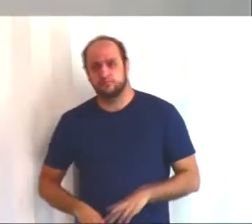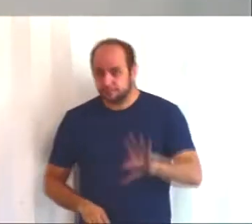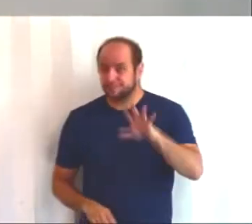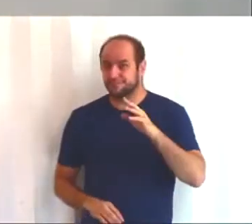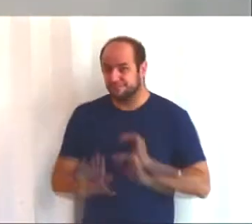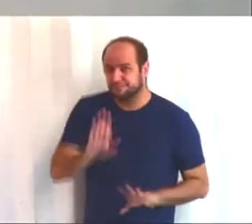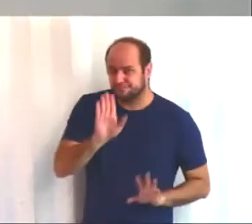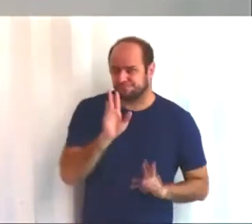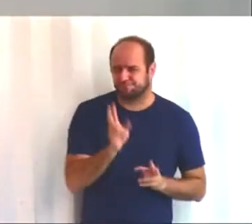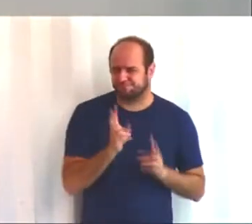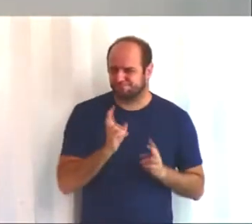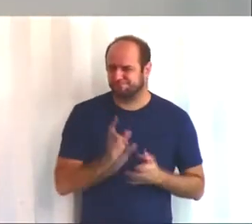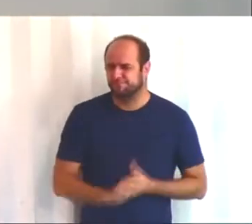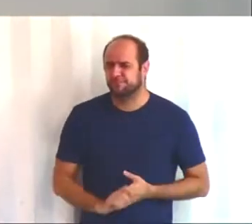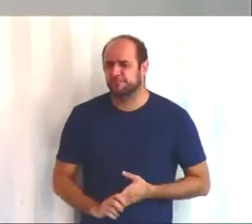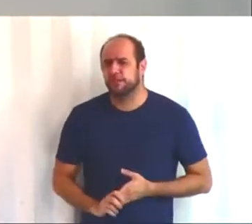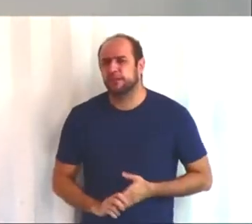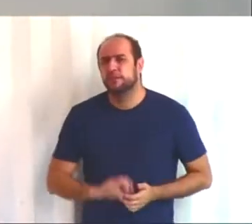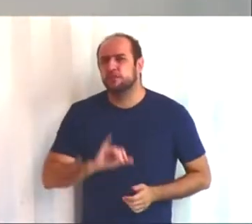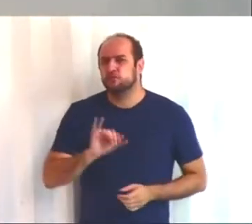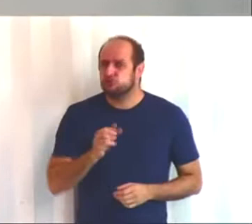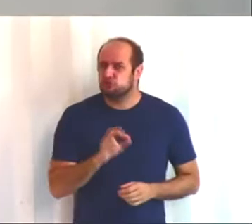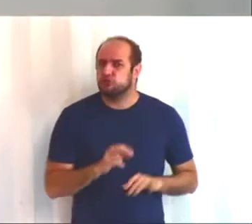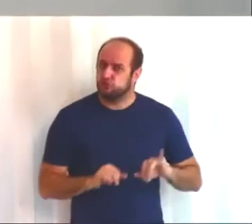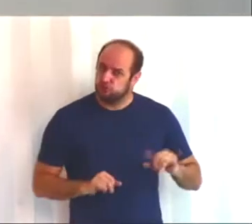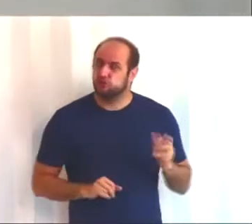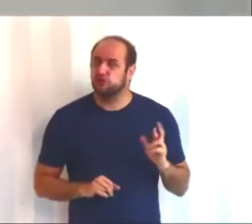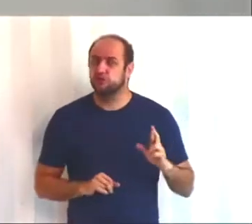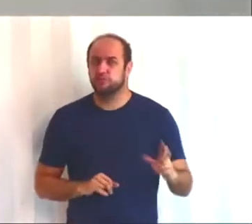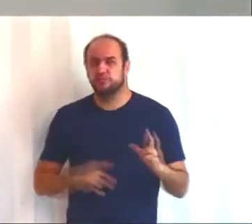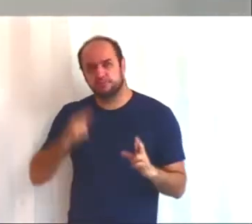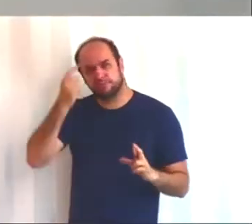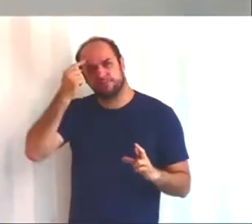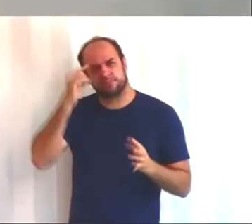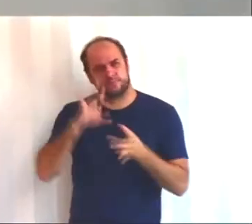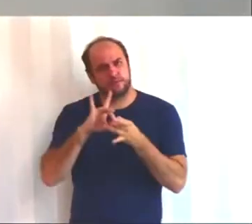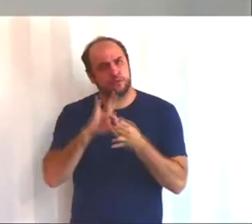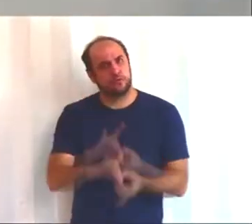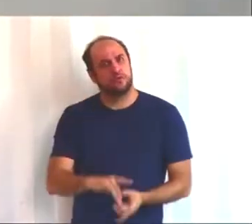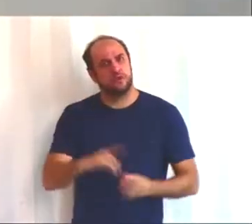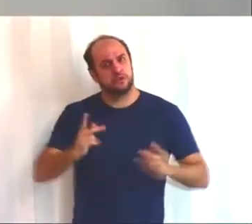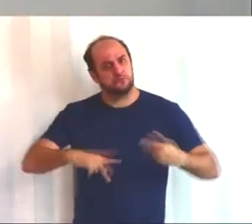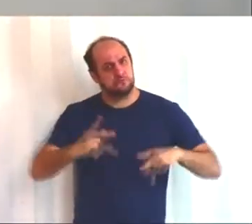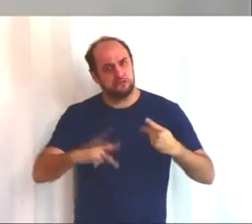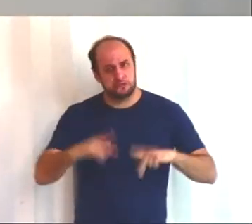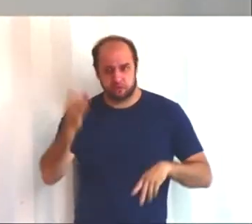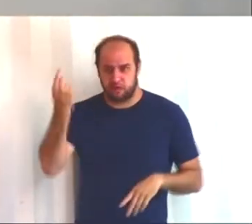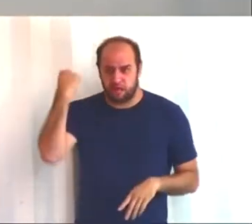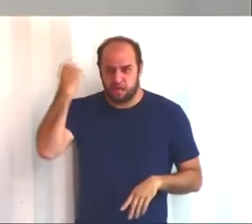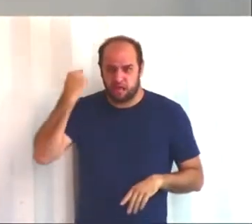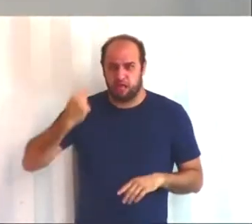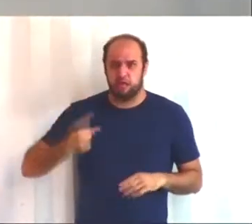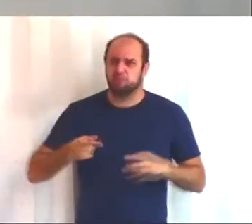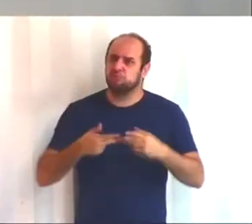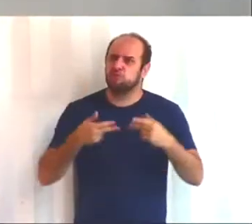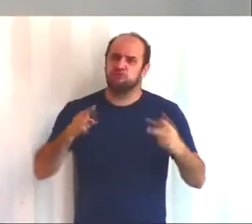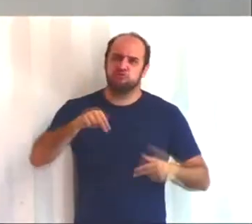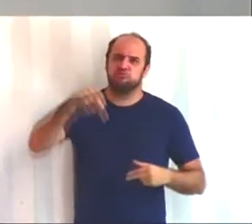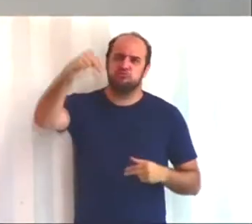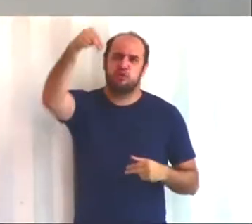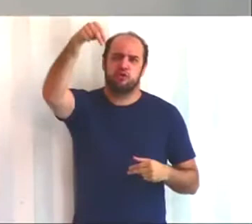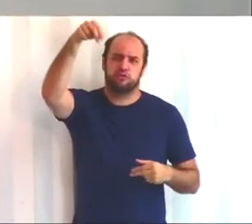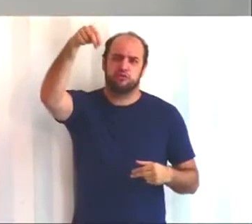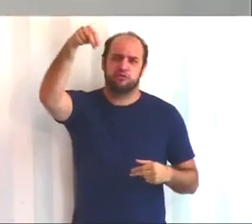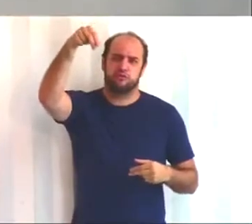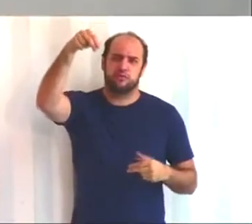vocês. Jeremias jamais imaginaria, no contexto político da época, que alguma coisa viesse do norte. Eu explico